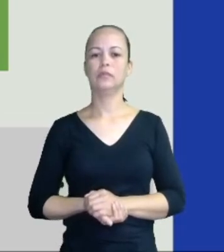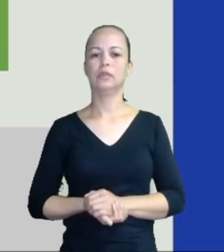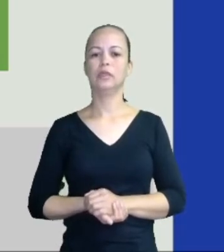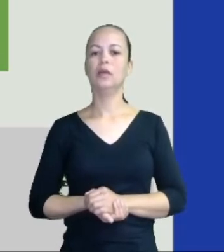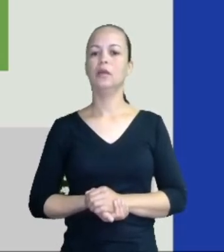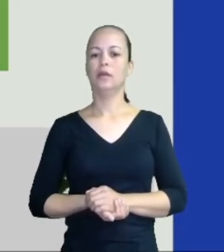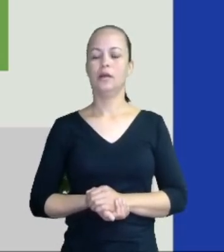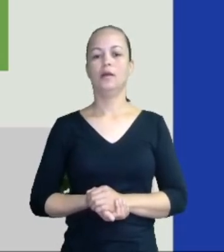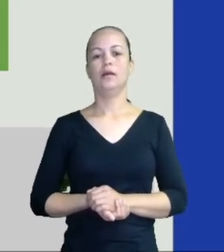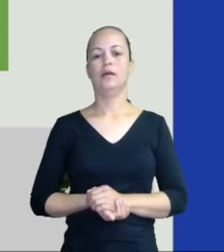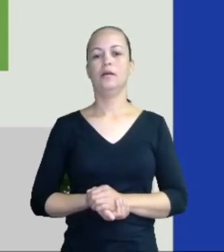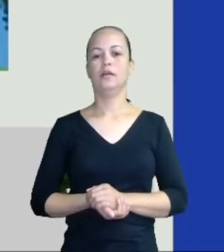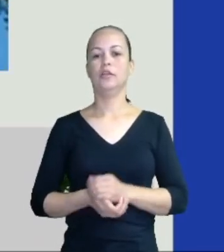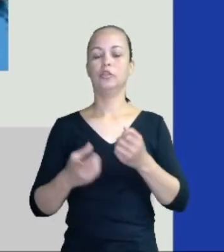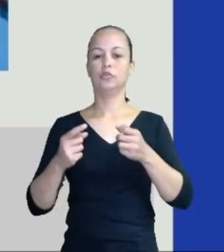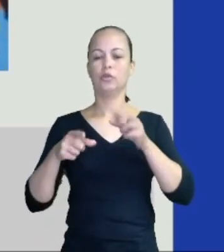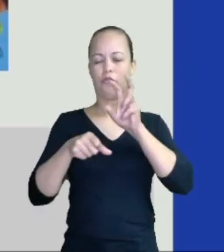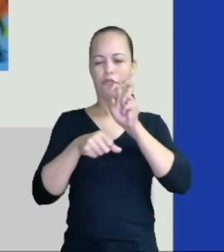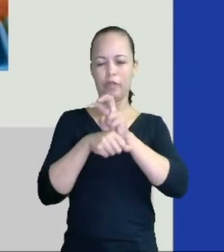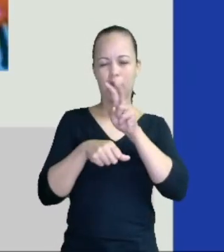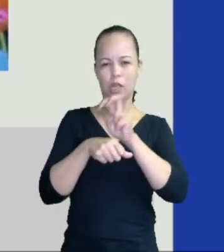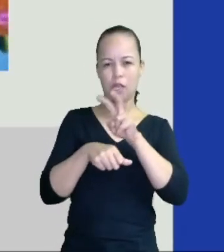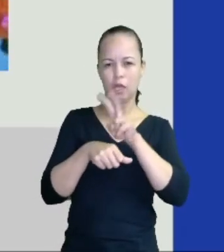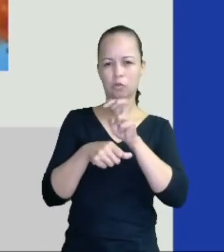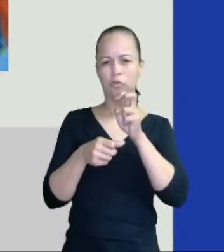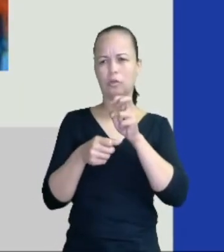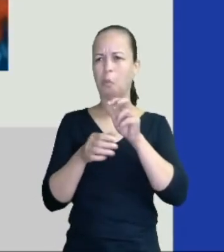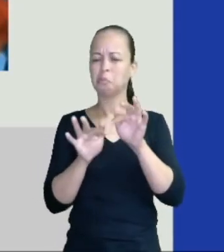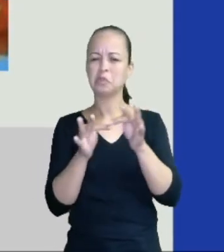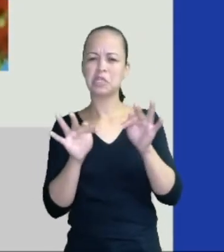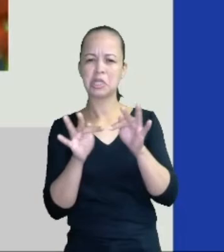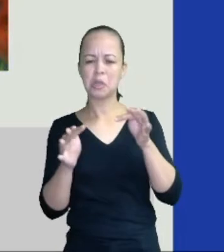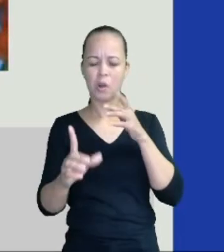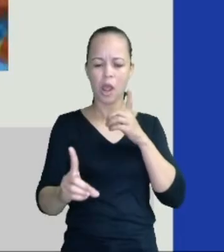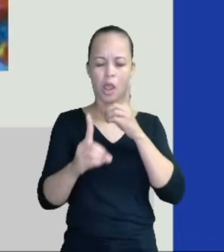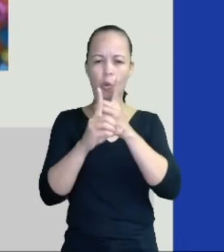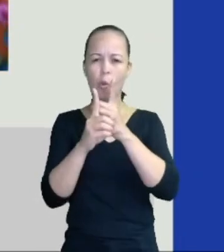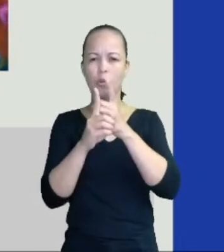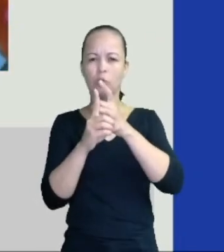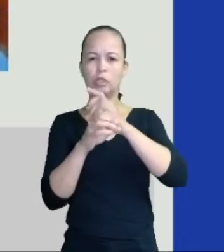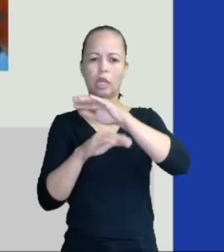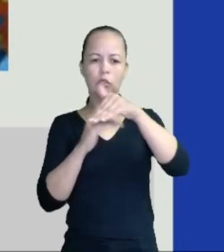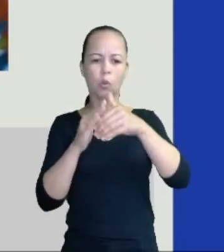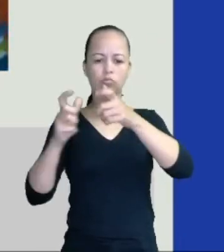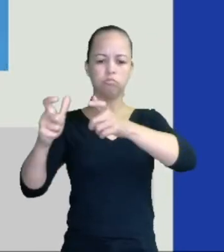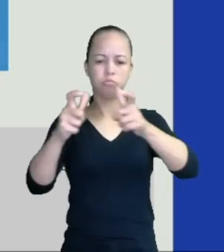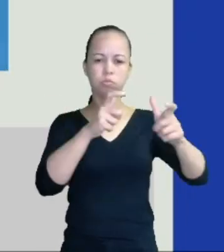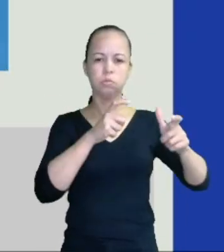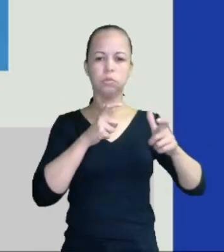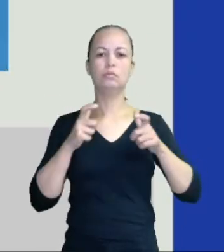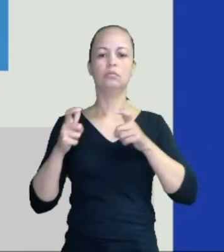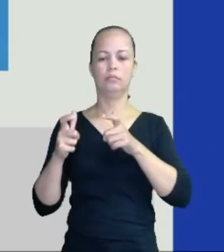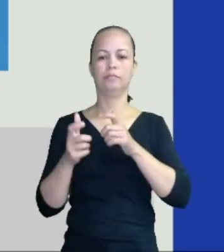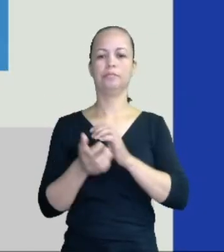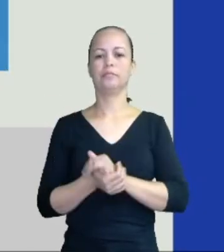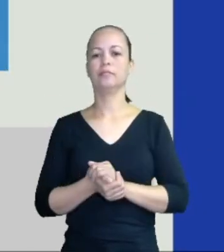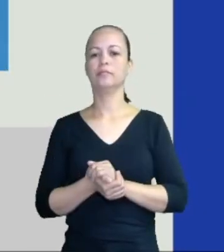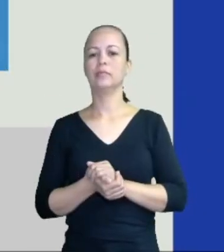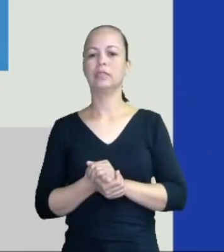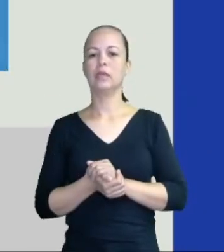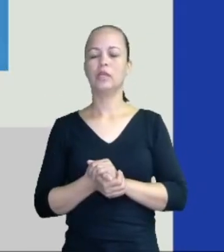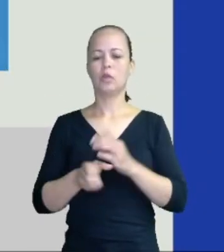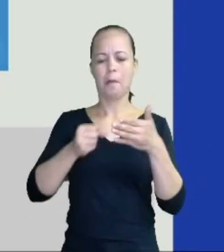Estrutura dos vírus. Os vírus são muito simples e se encontram em quase todos os ambientes. A sua